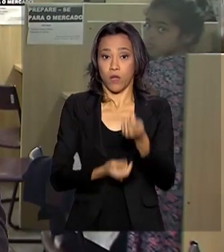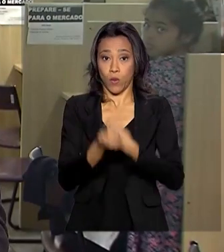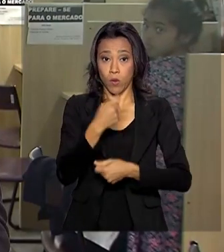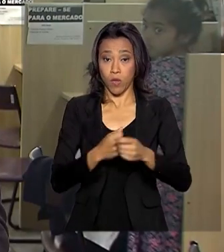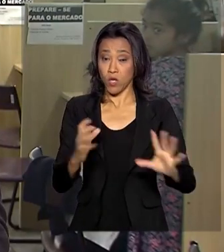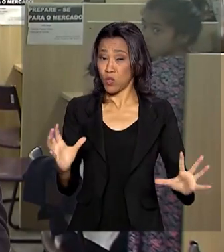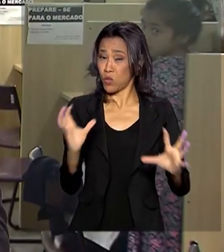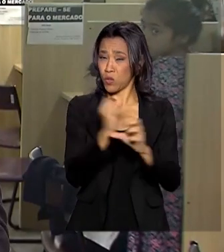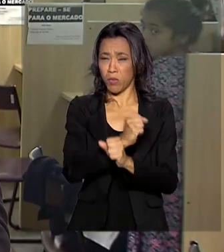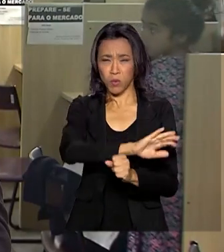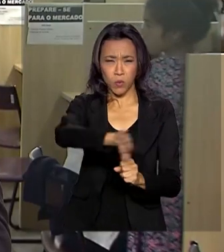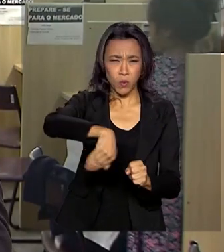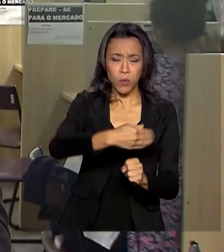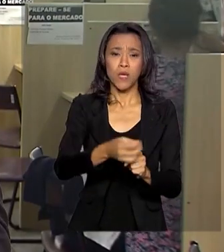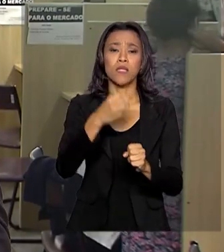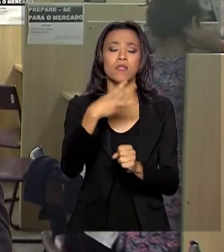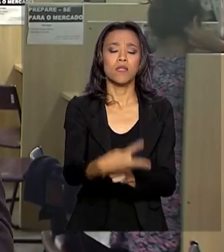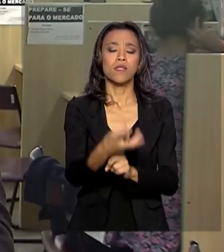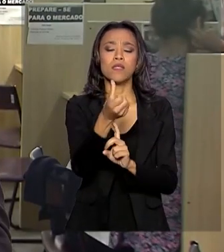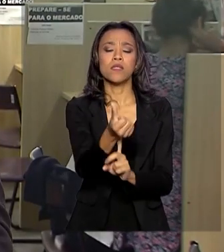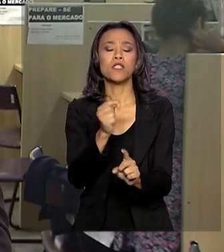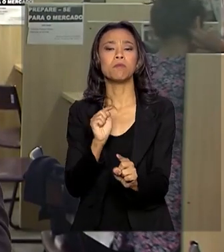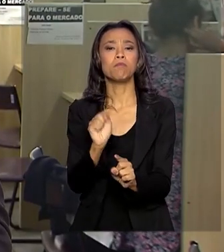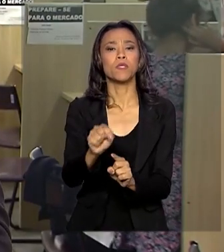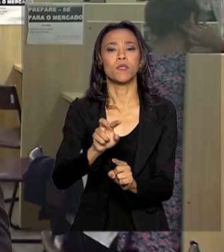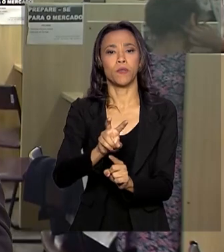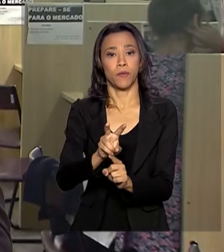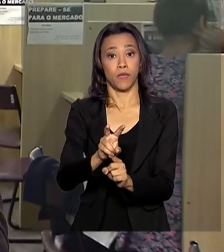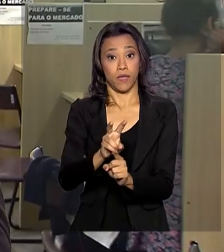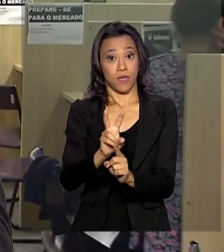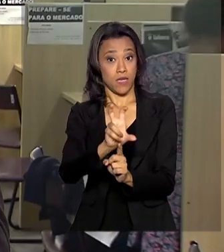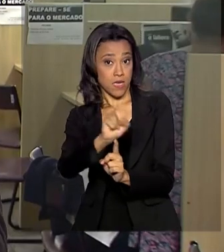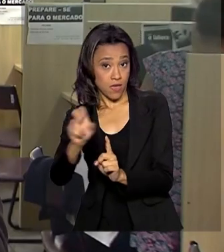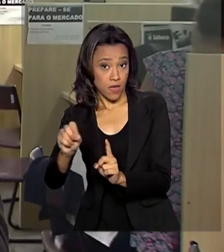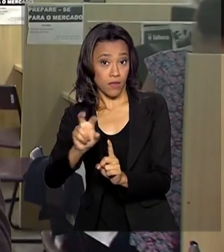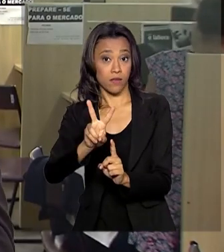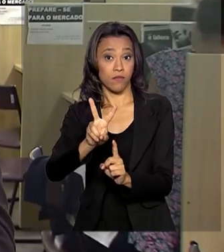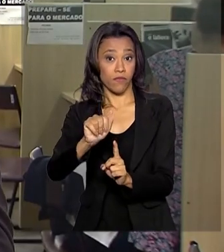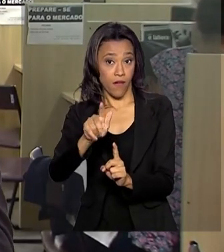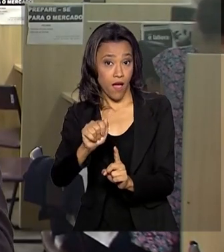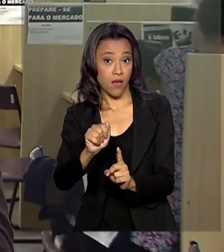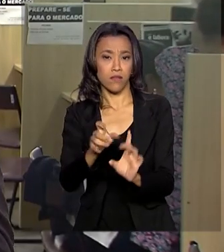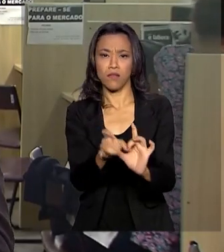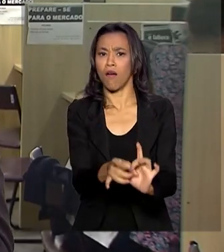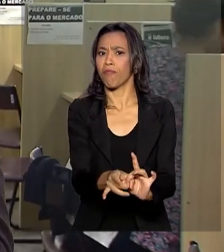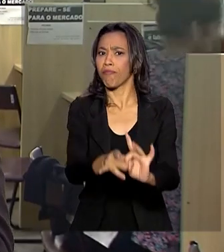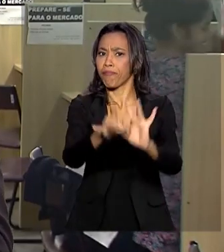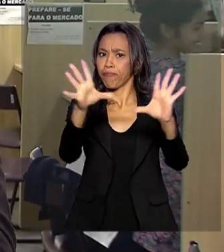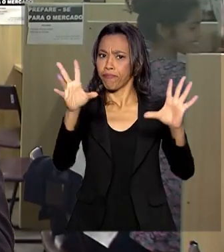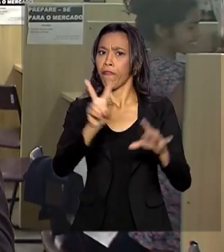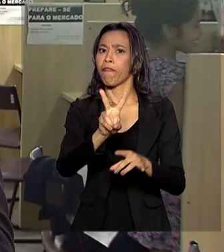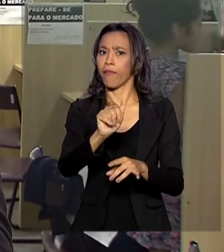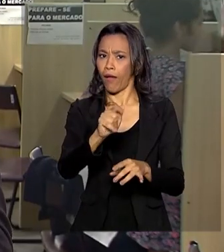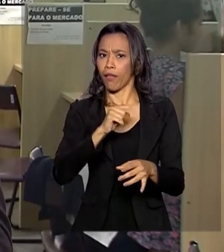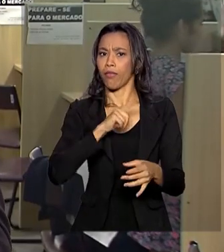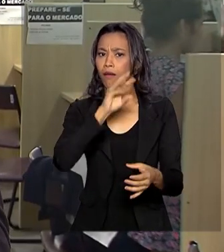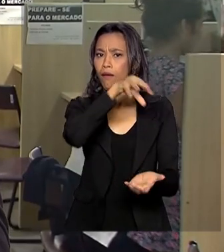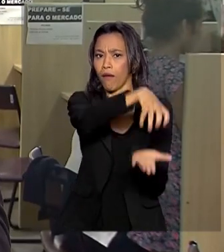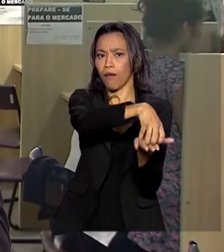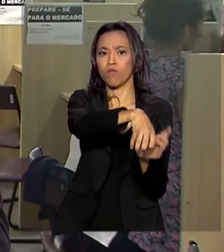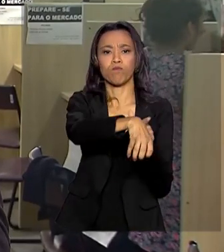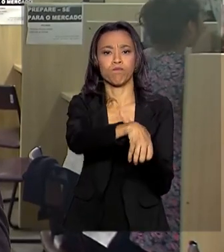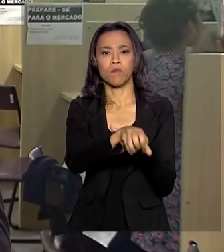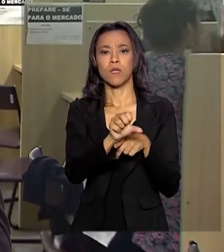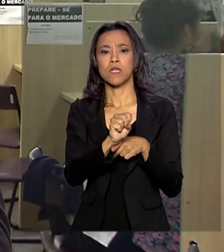são 37.500 vagas disponíveis no SINE. Cerca de 10% desse